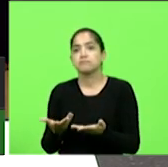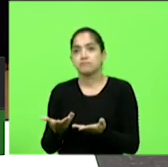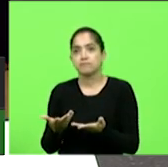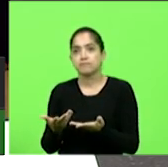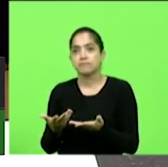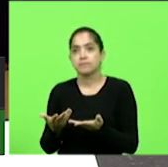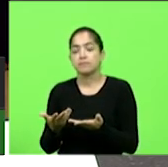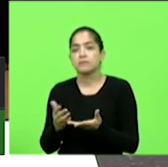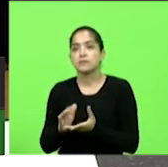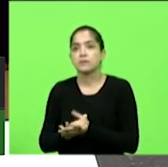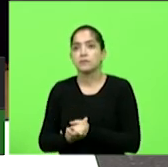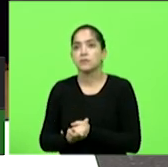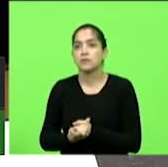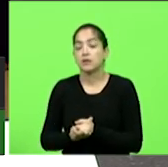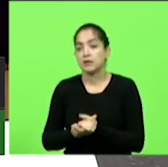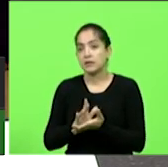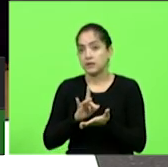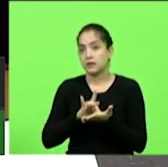E, realmente,